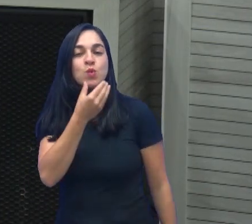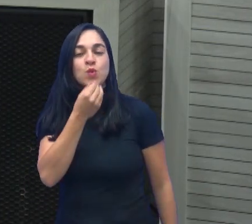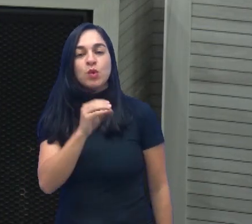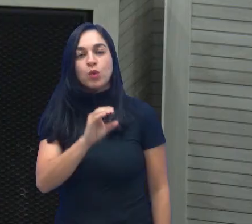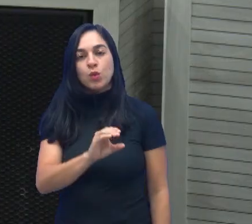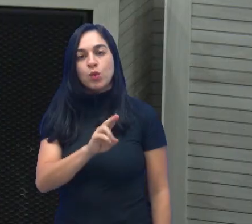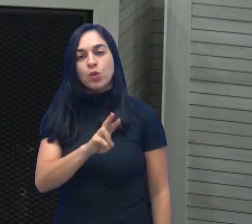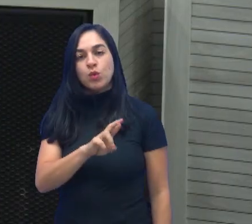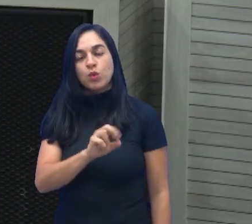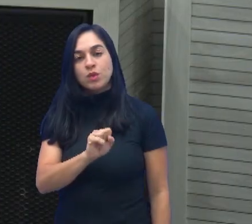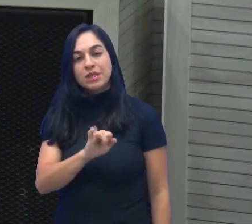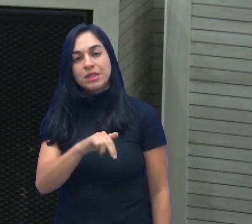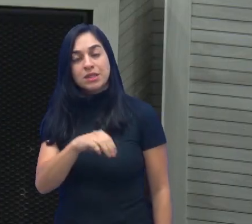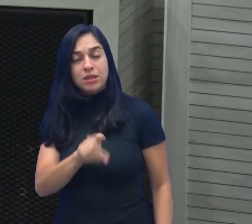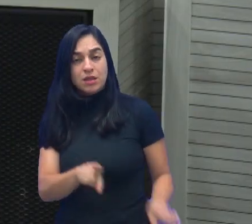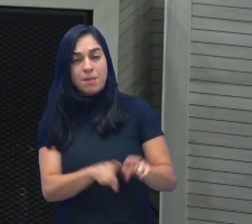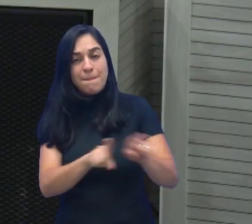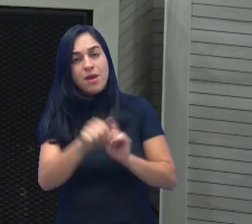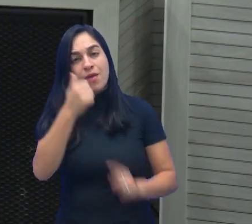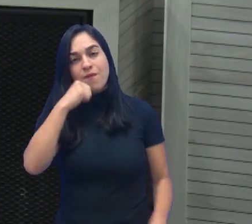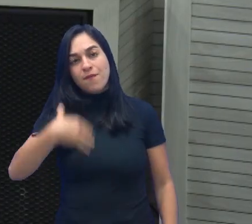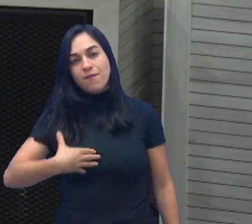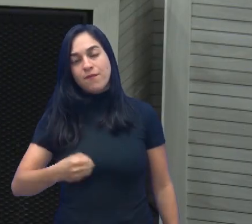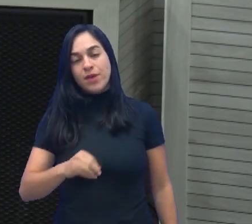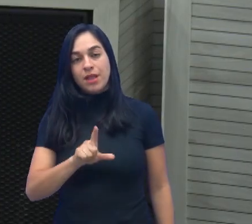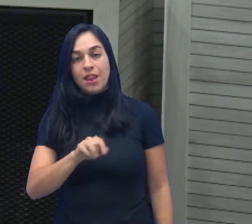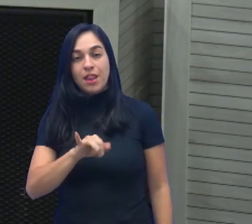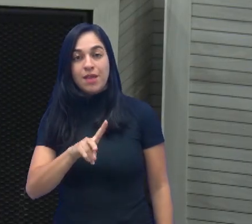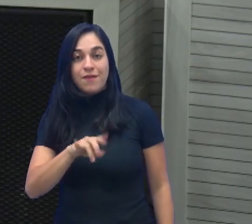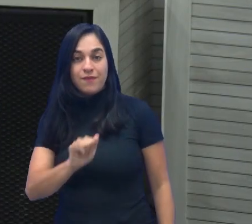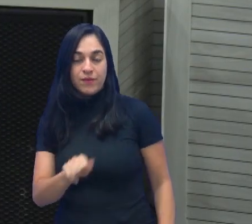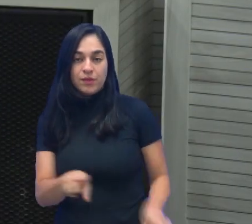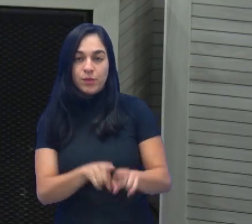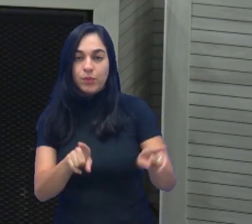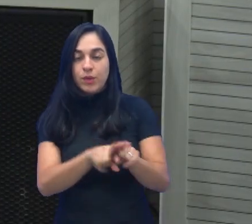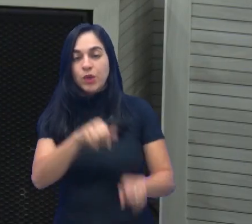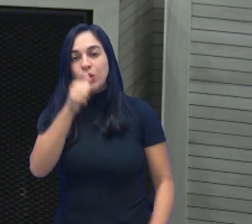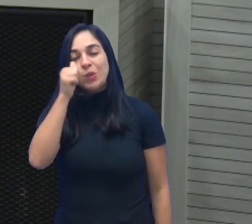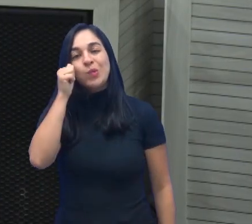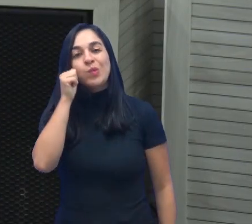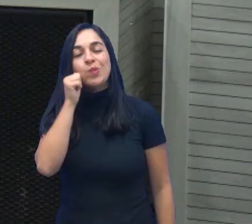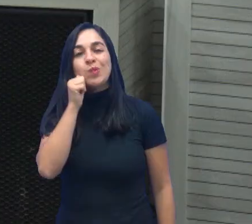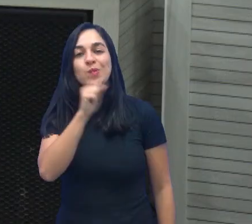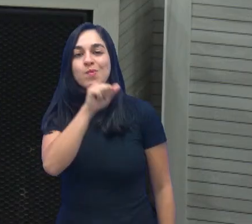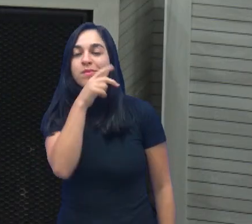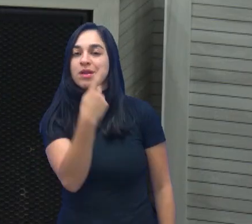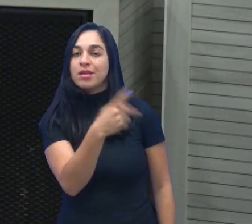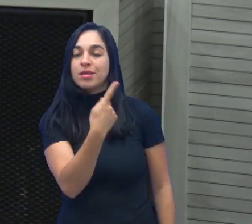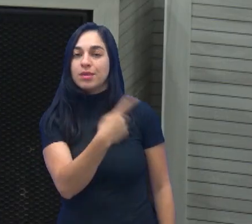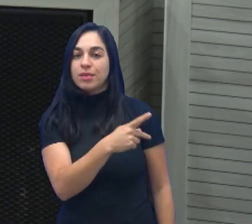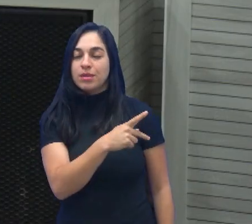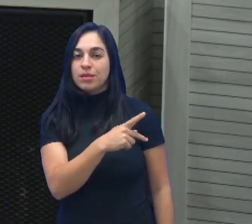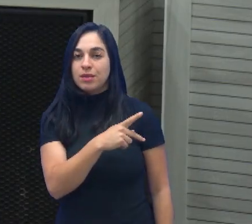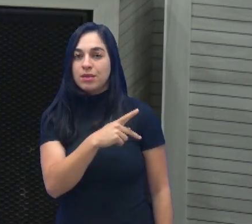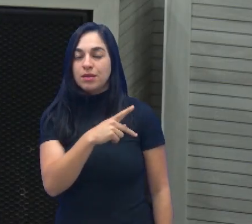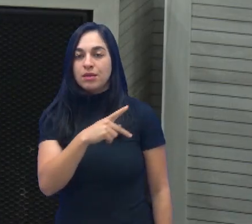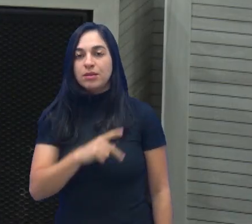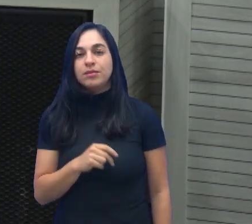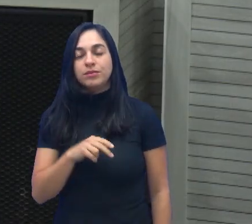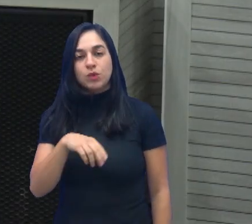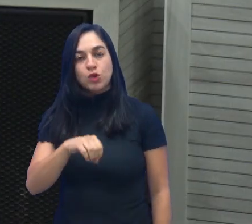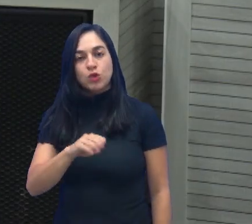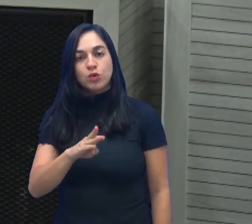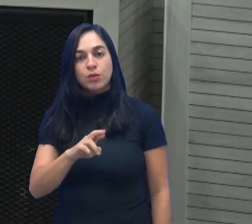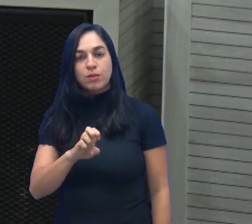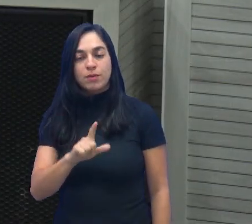filha, né, a garotinha ali, e também a dona Ivone, que é mãe do Nóbrega, e o senhor Maurício, que é pai do